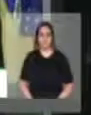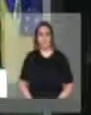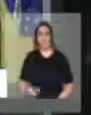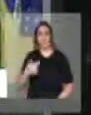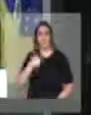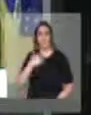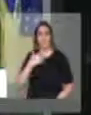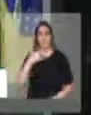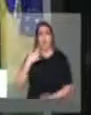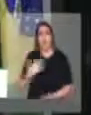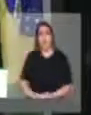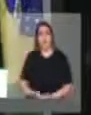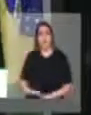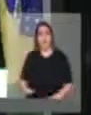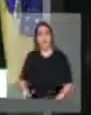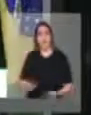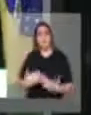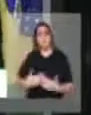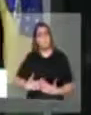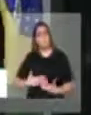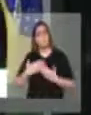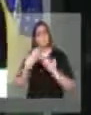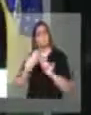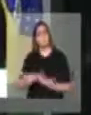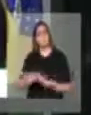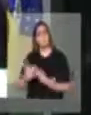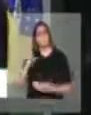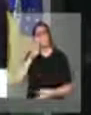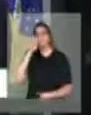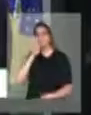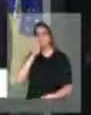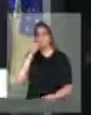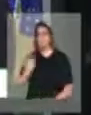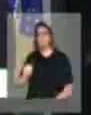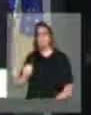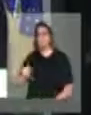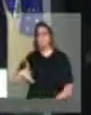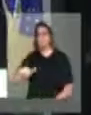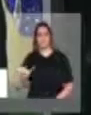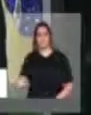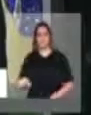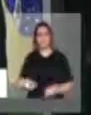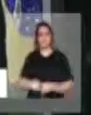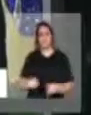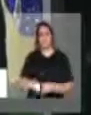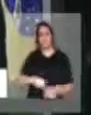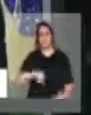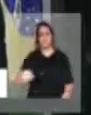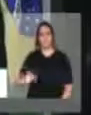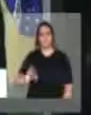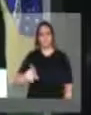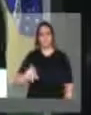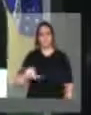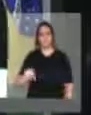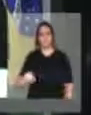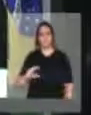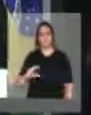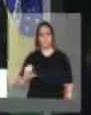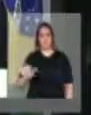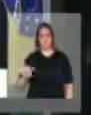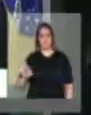a paixão assim exagerada do Silas e do Júlio César em